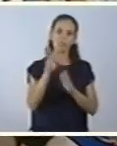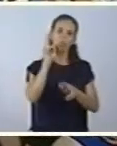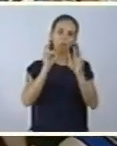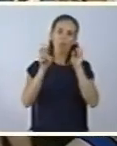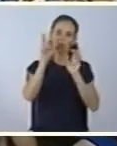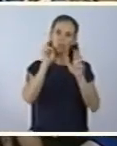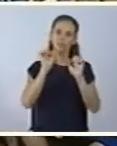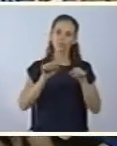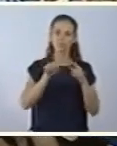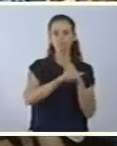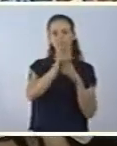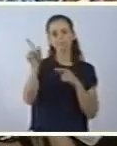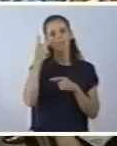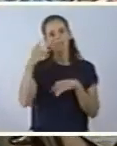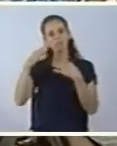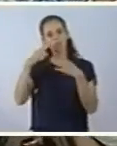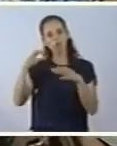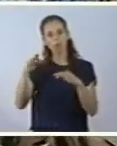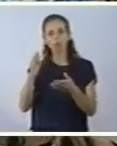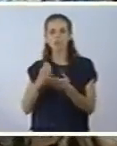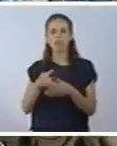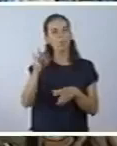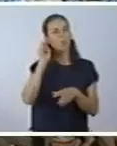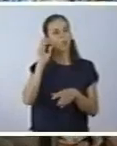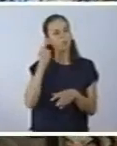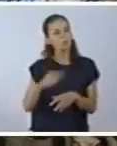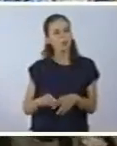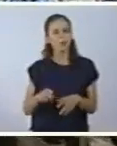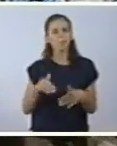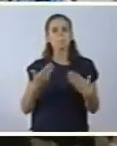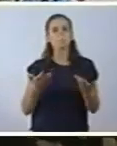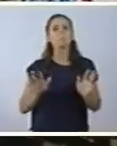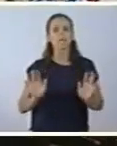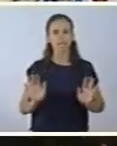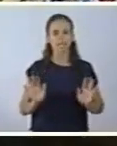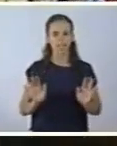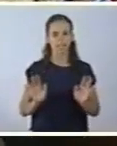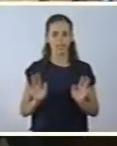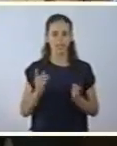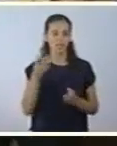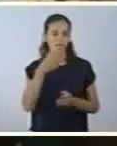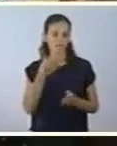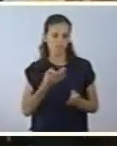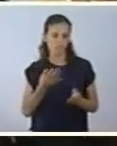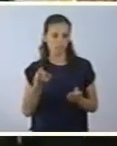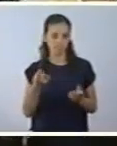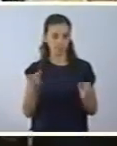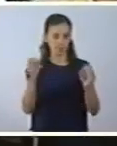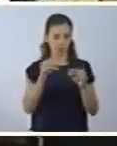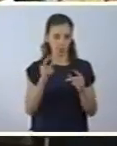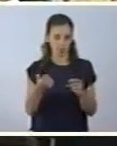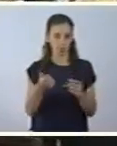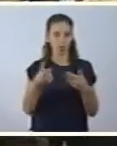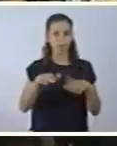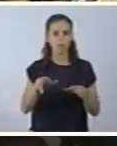palavra e depois ir para a vida e ficar só na escuta, de que é que serve? É verdade que escutou, mas para que é